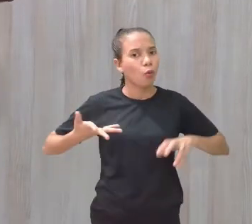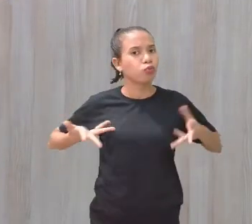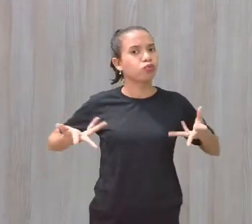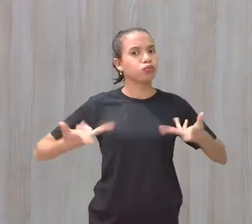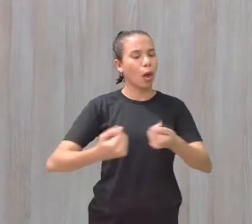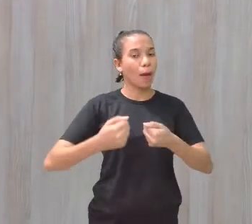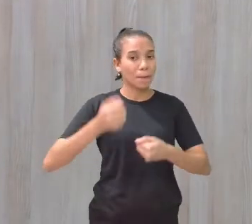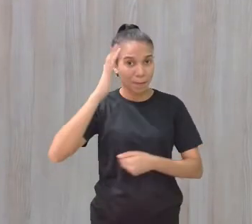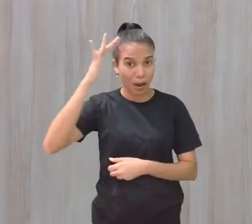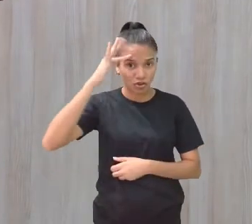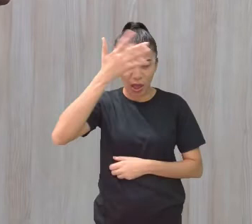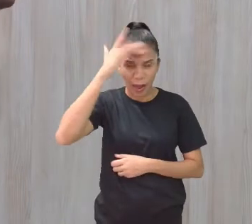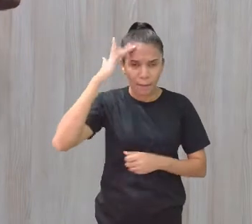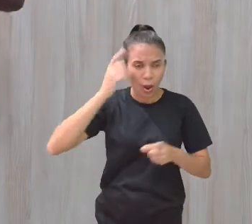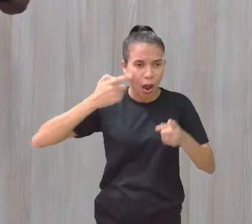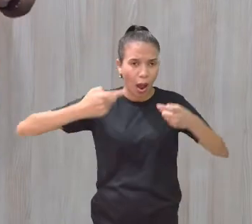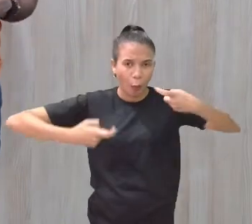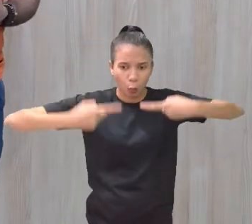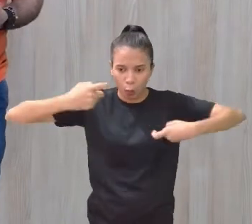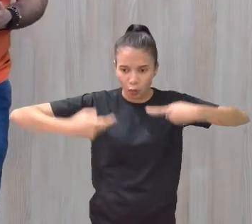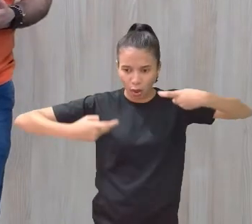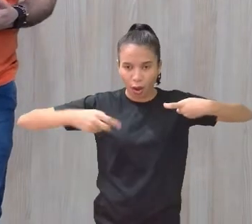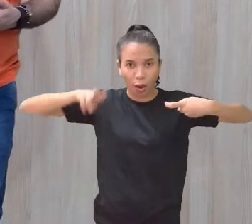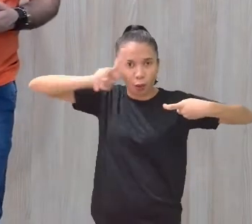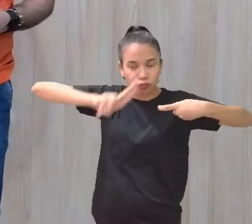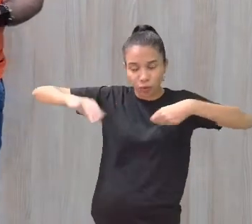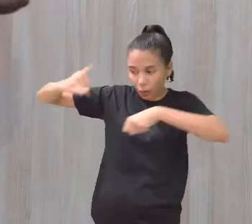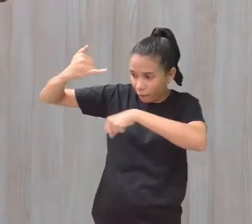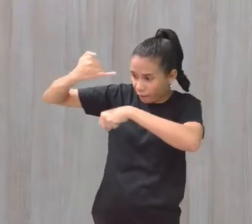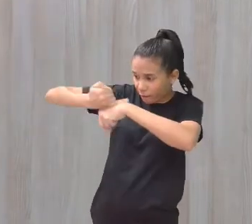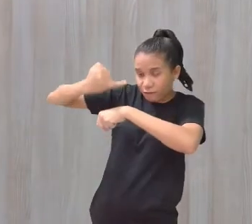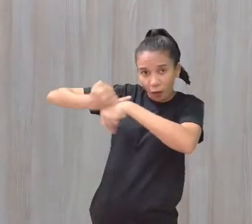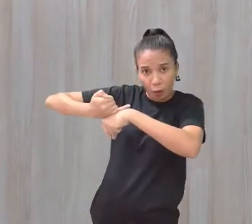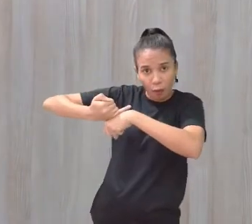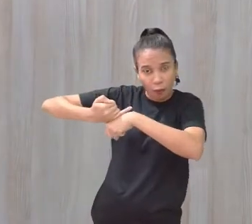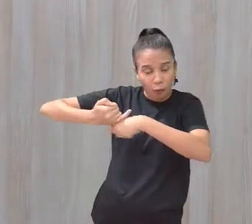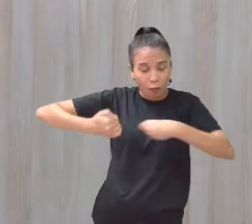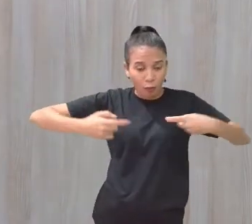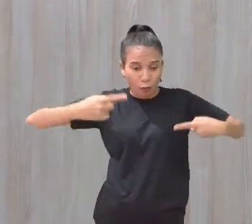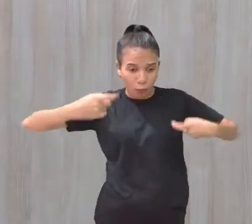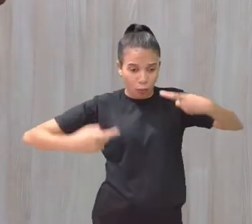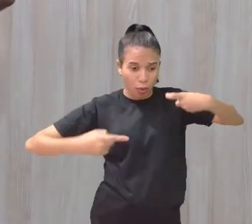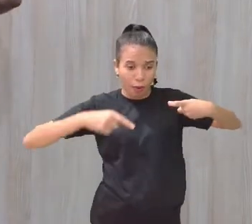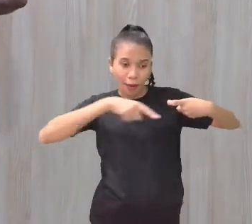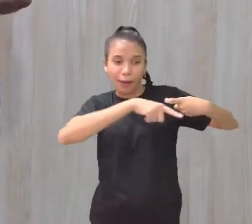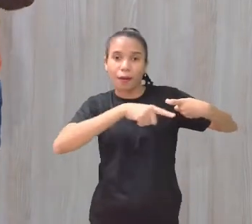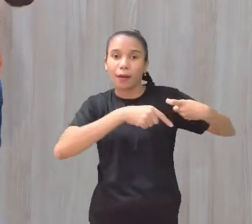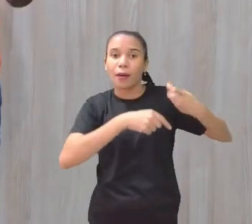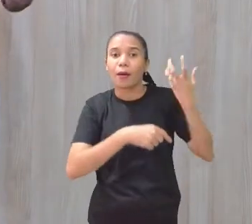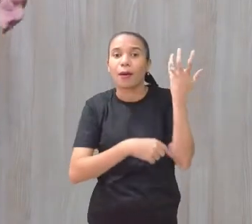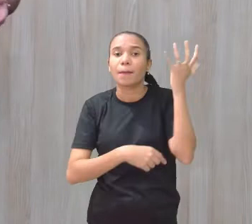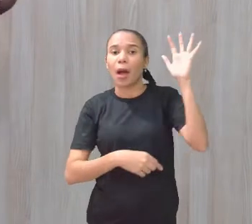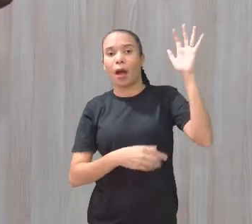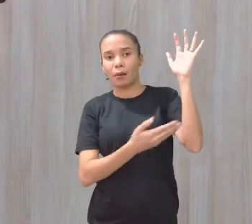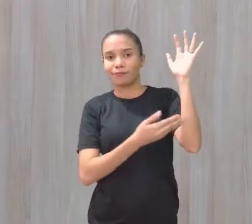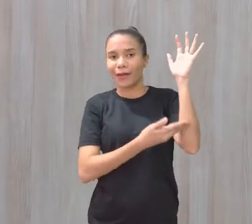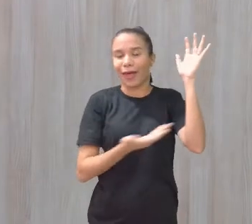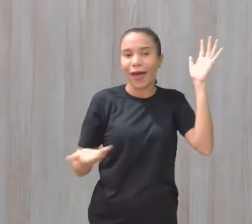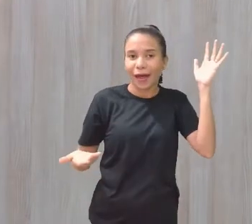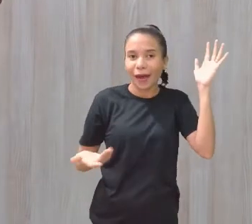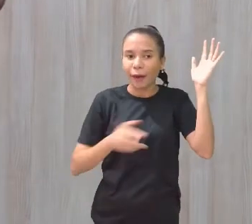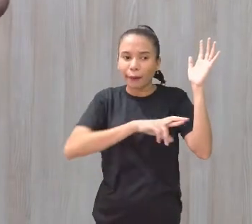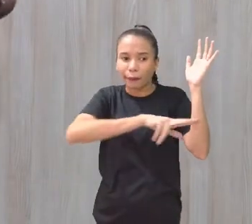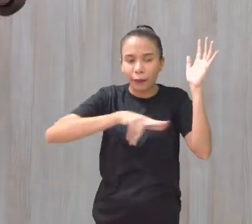combater o seu exército, né? Ele combater com armas de ferro, contra exércitos que utilizavam armas ainda feitas de